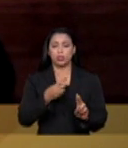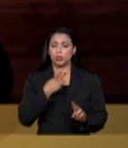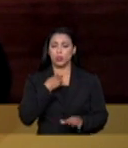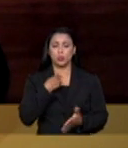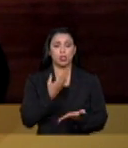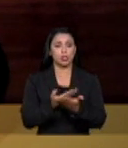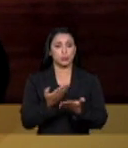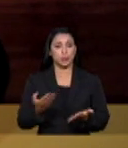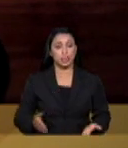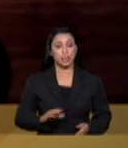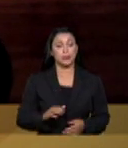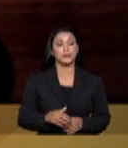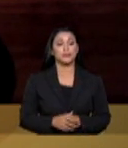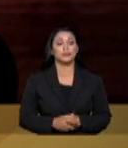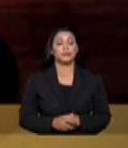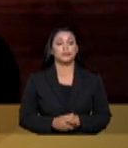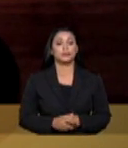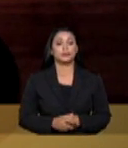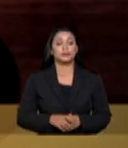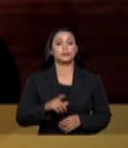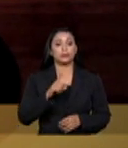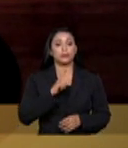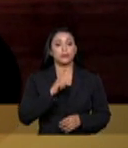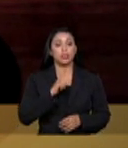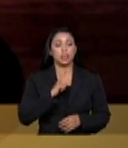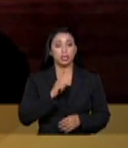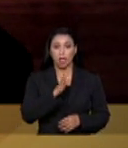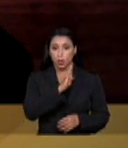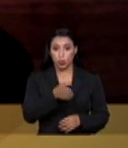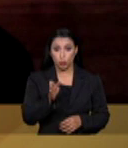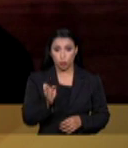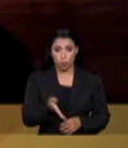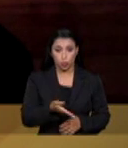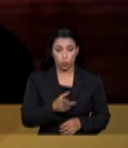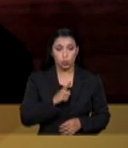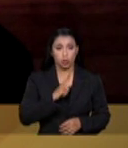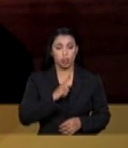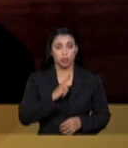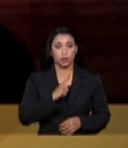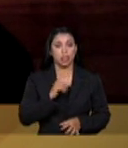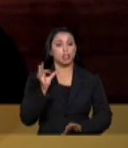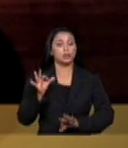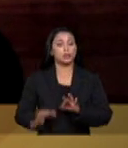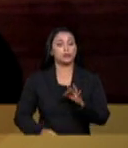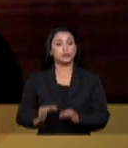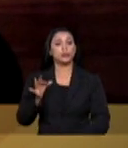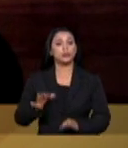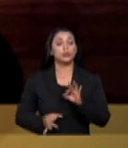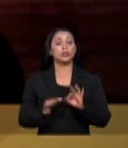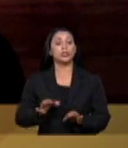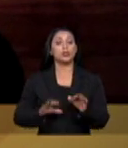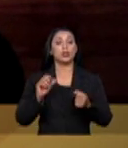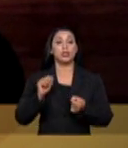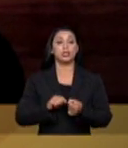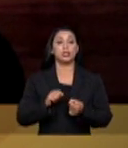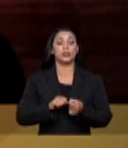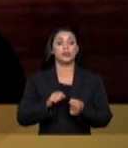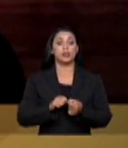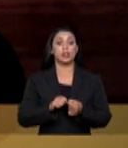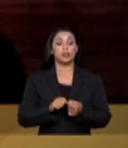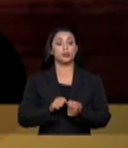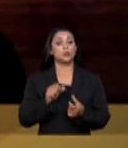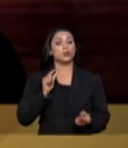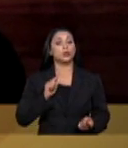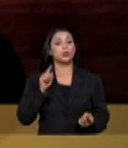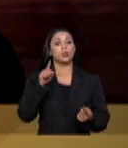em penúltimo lugar que são nulos e extintos não produzindo efeitos jurídicos usar que tenham por